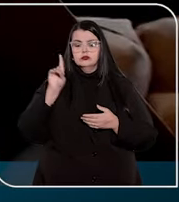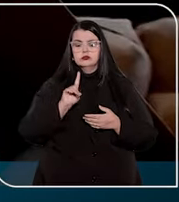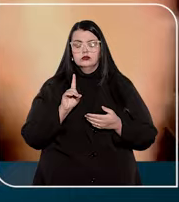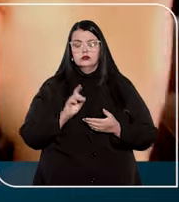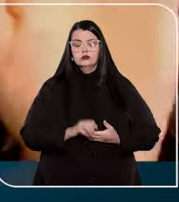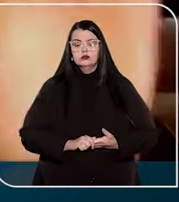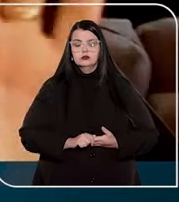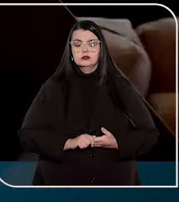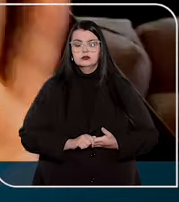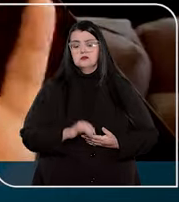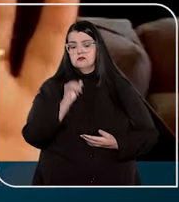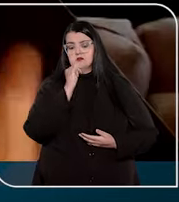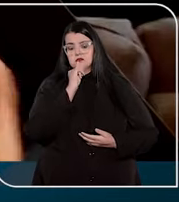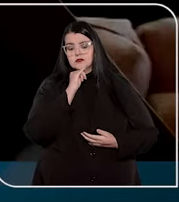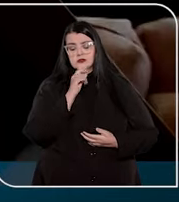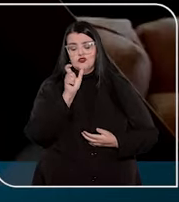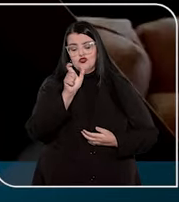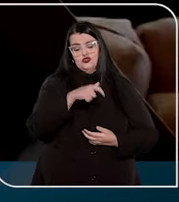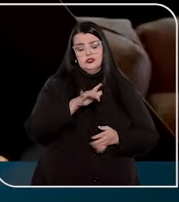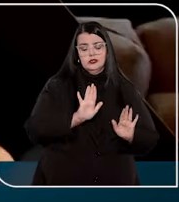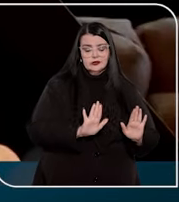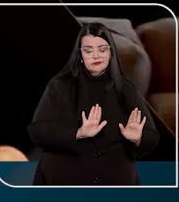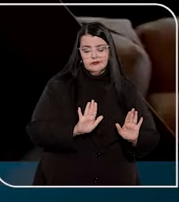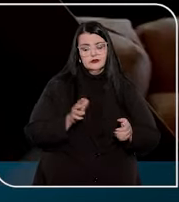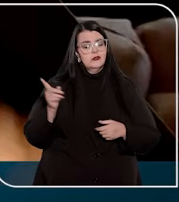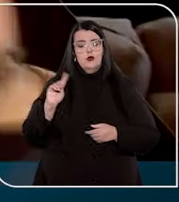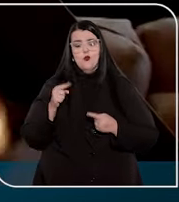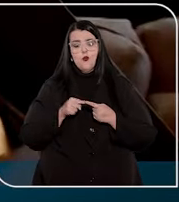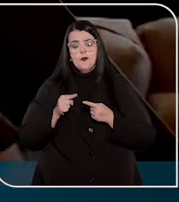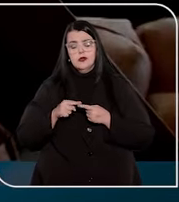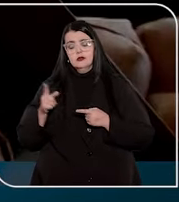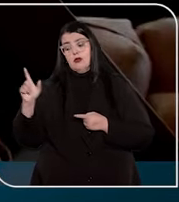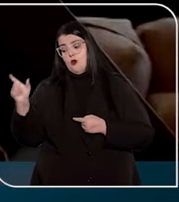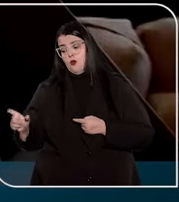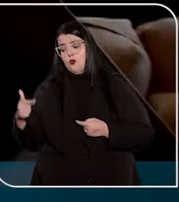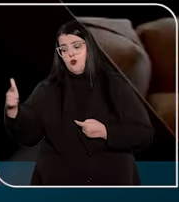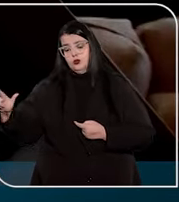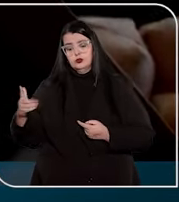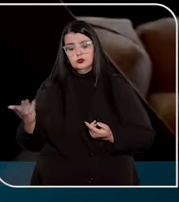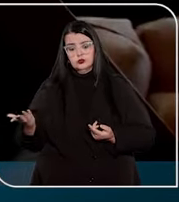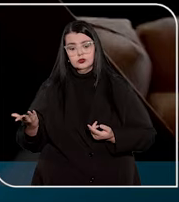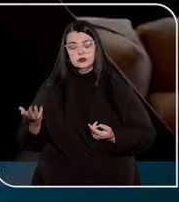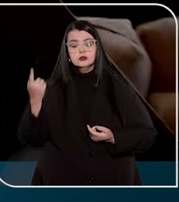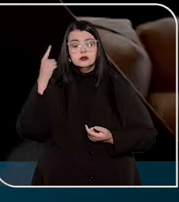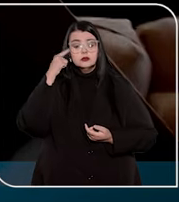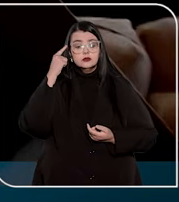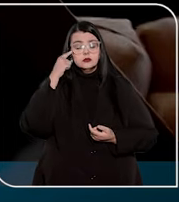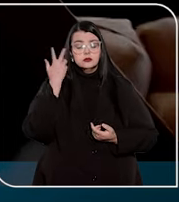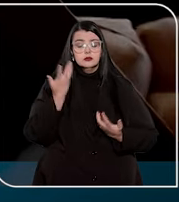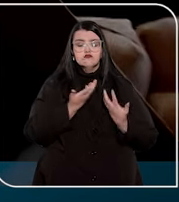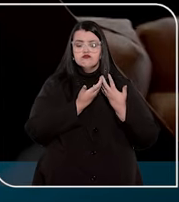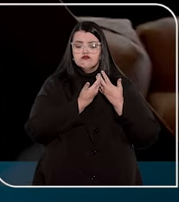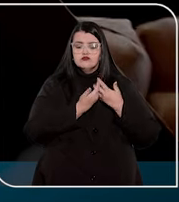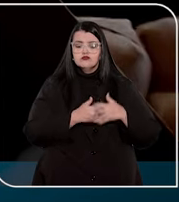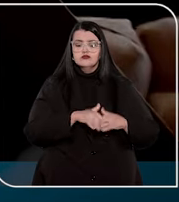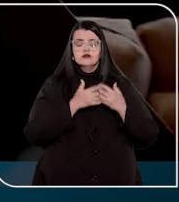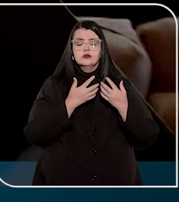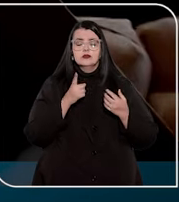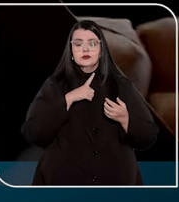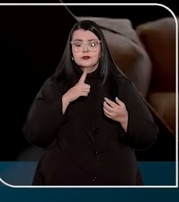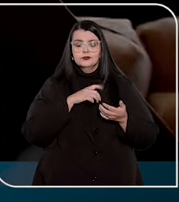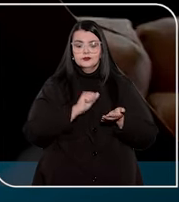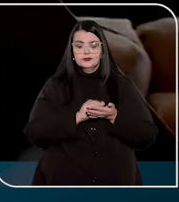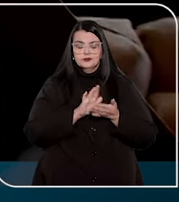ele fala X e o fundamento dele é Y. Você tem na sua cabeça, às vezes, uma questão constitucional que